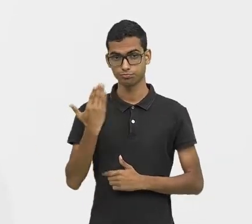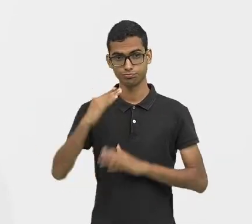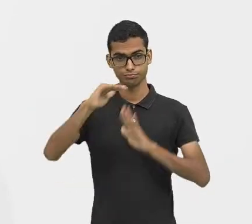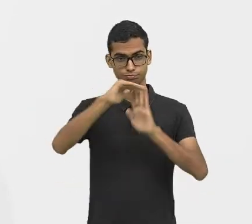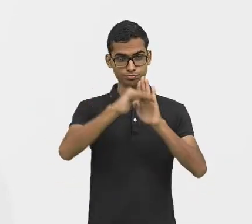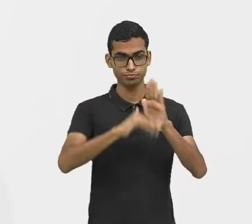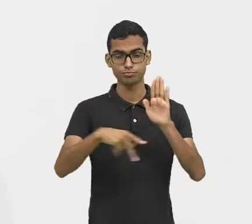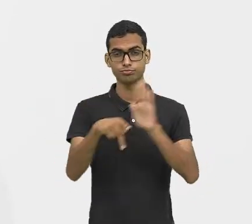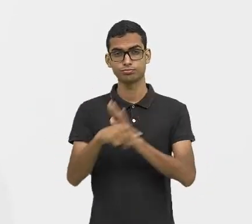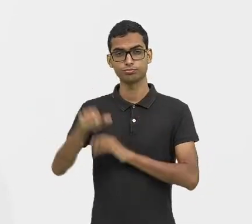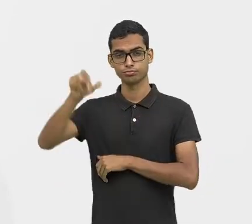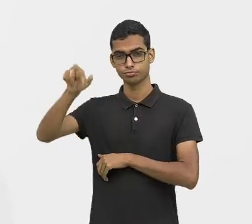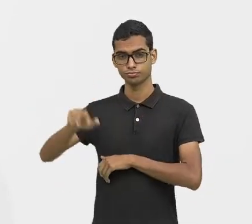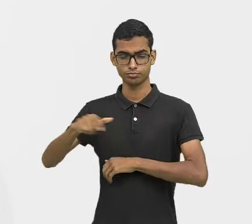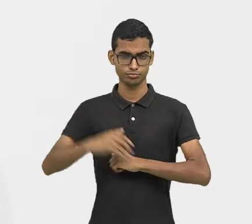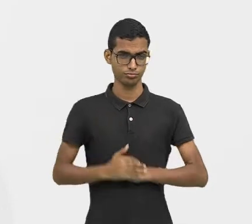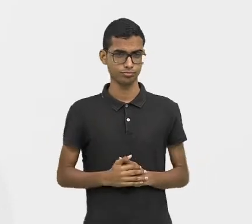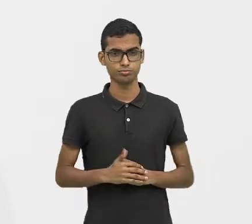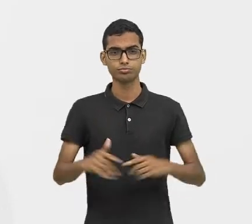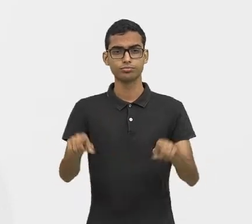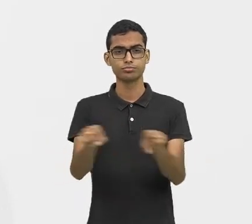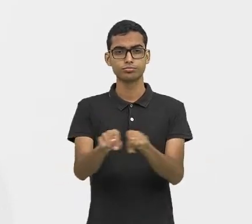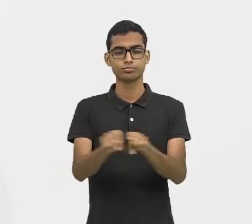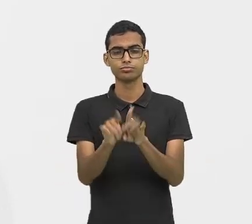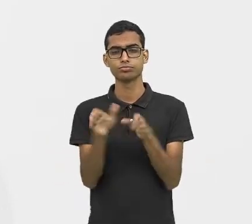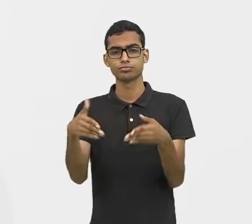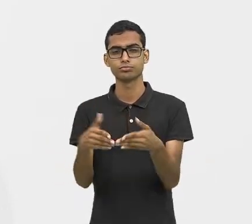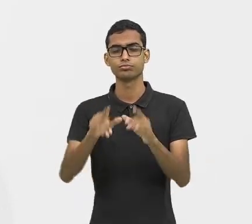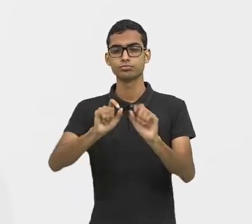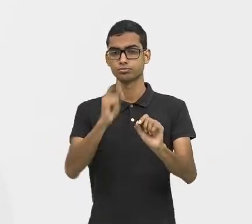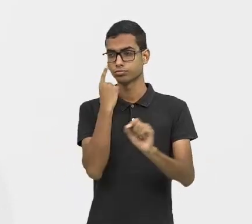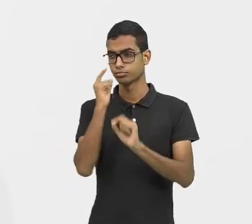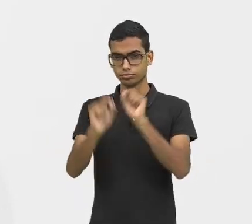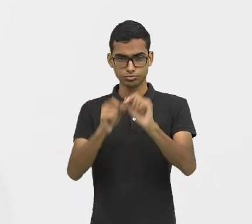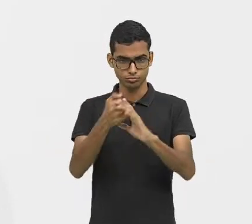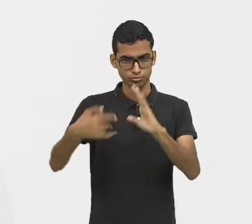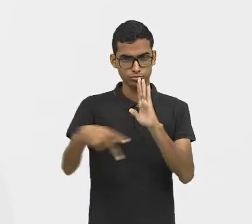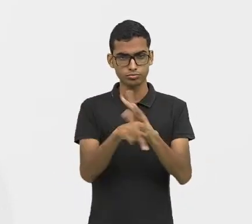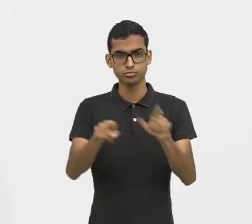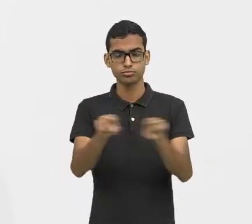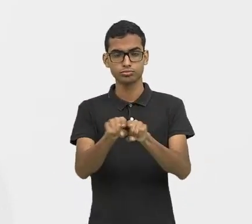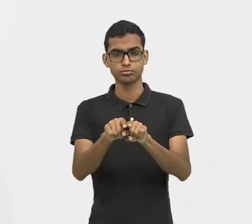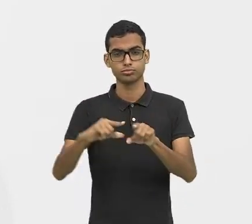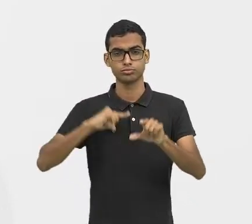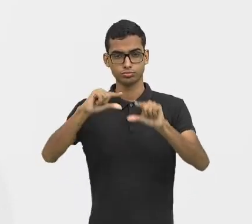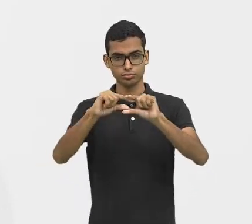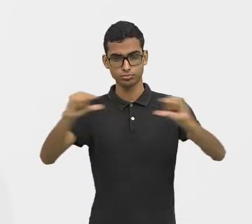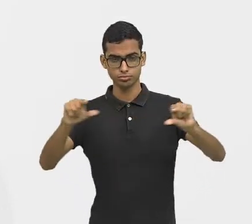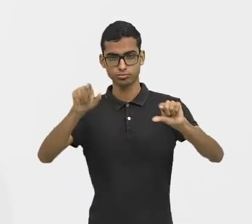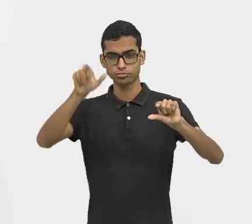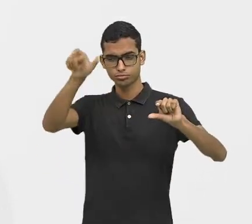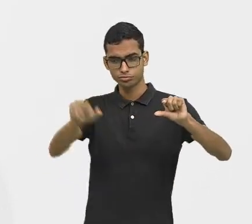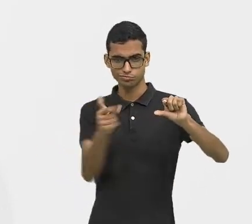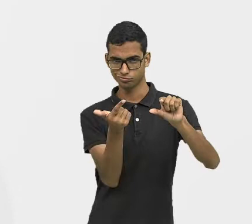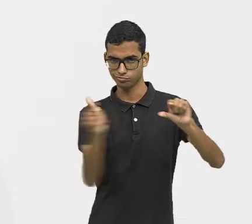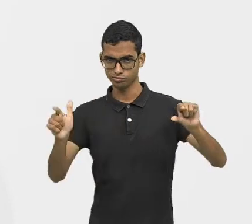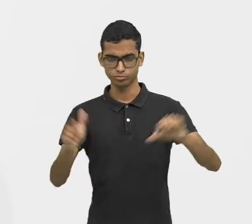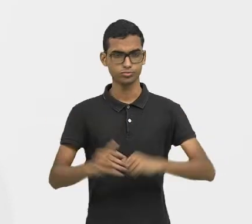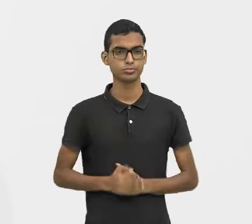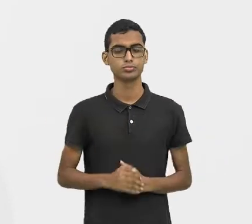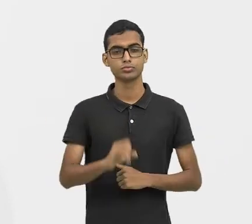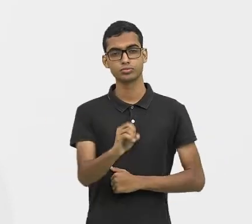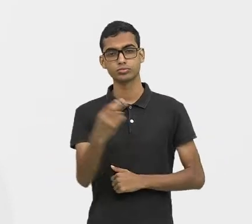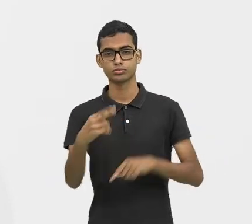classificação do sujeito, certo? Especificamente, vamos observar as características da oração sem sujeito